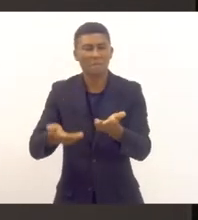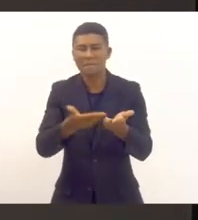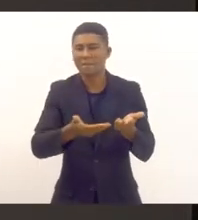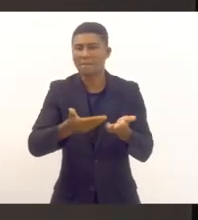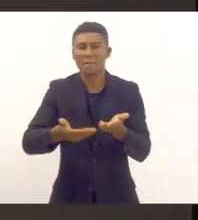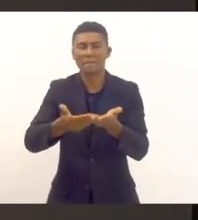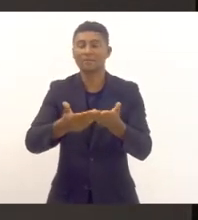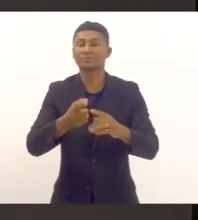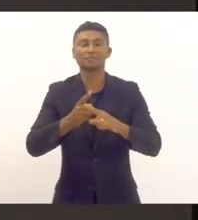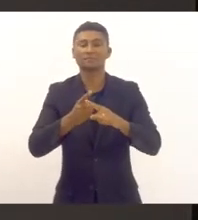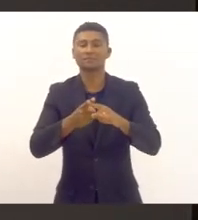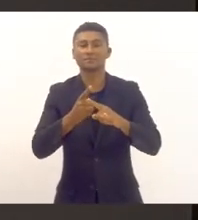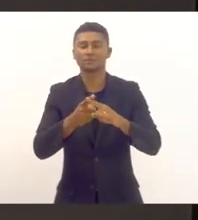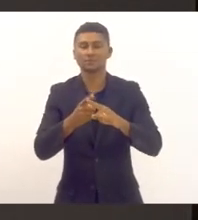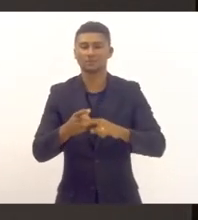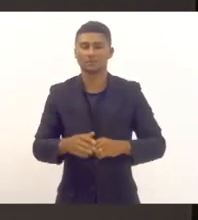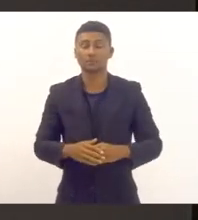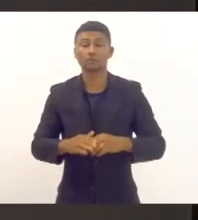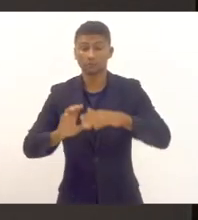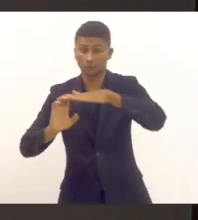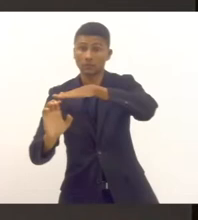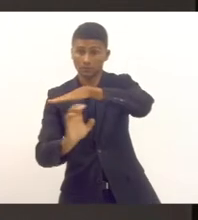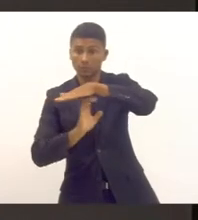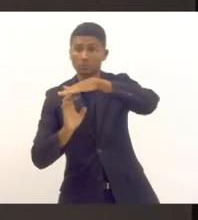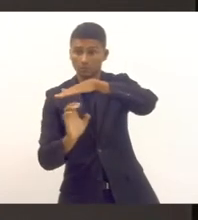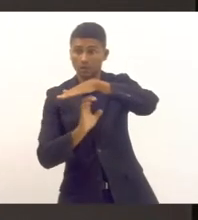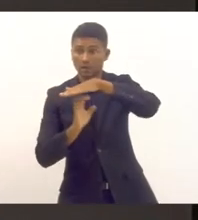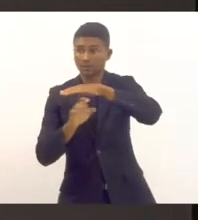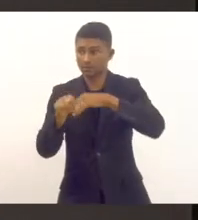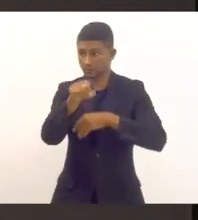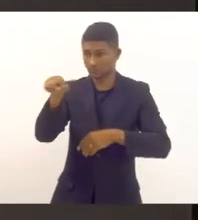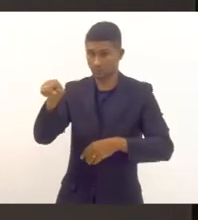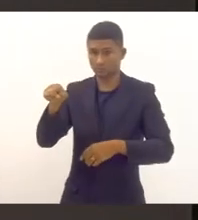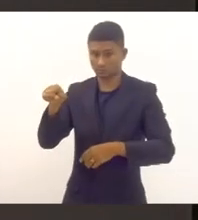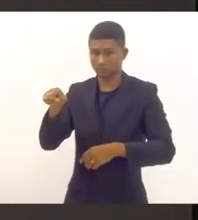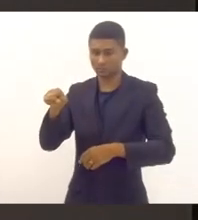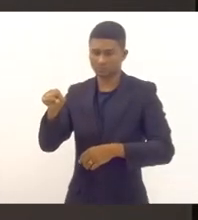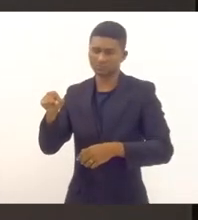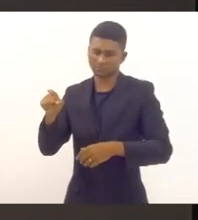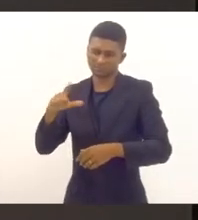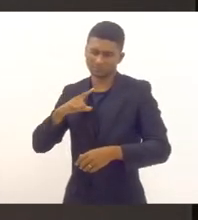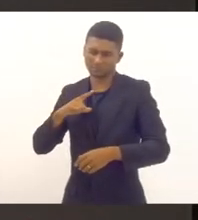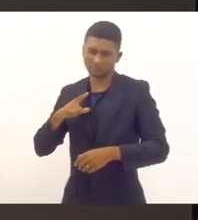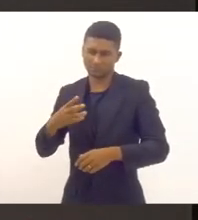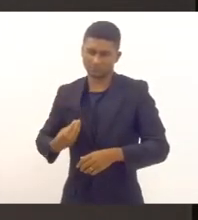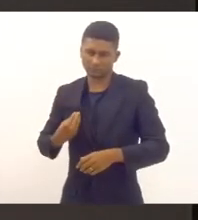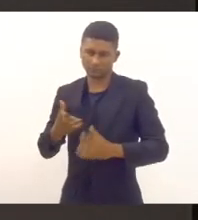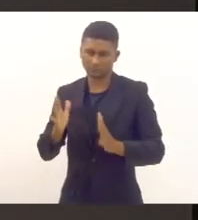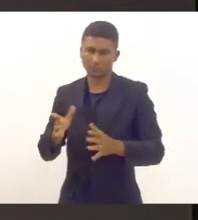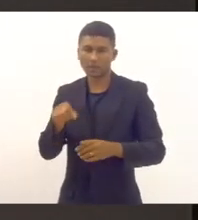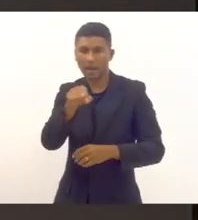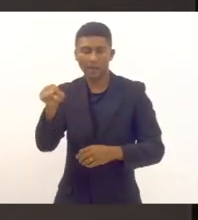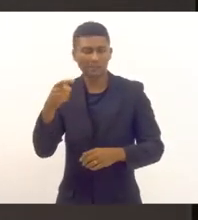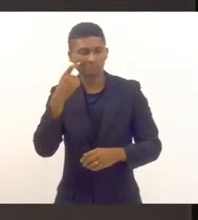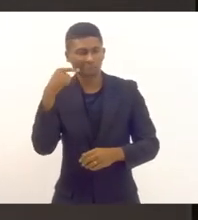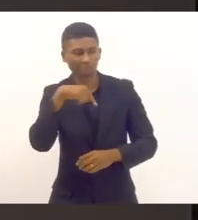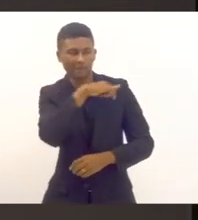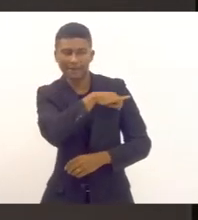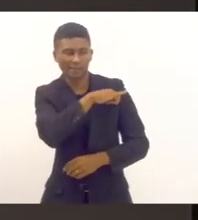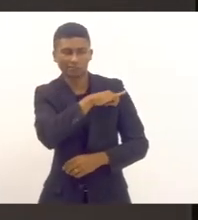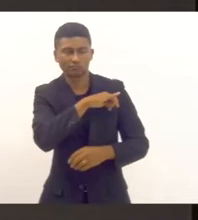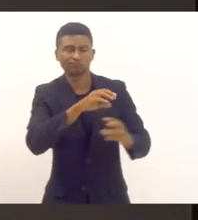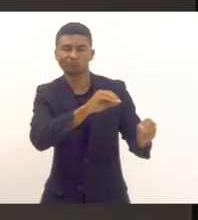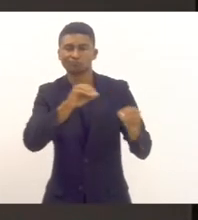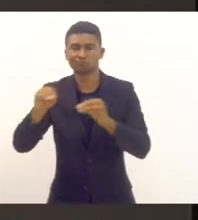de maior competitividade, empresas já existentes tendem a invadir do Rio de Janeiro em busca de menores custos.